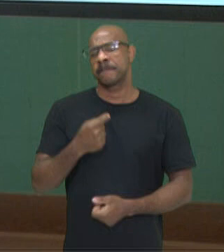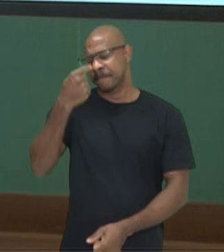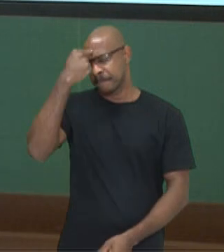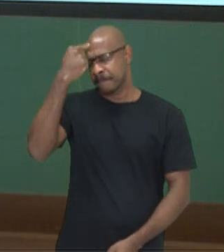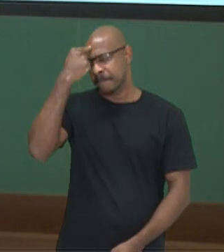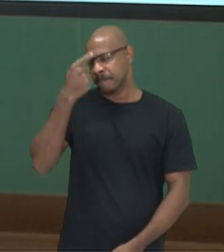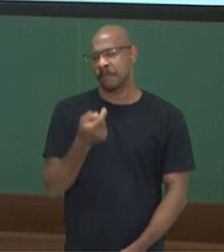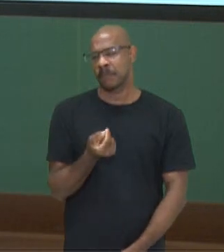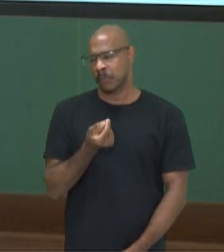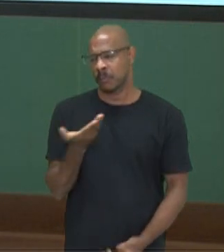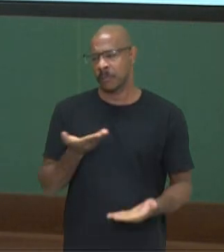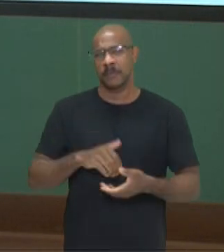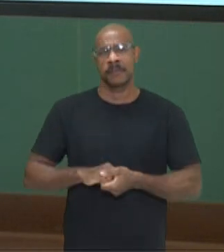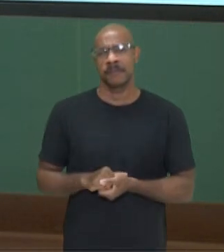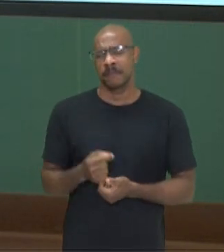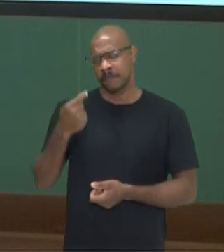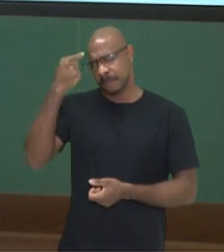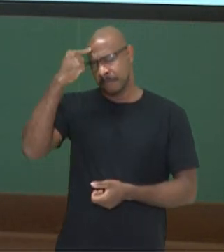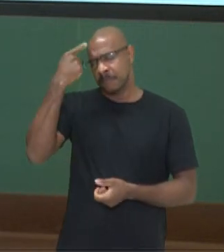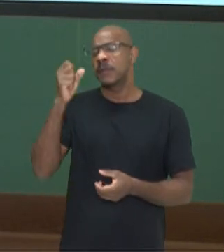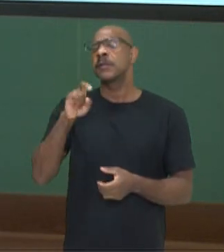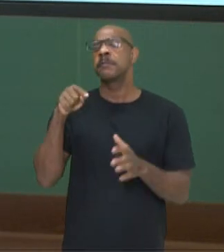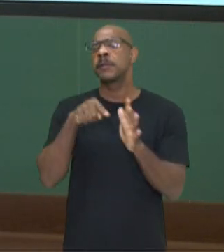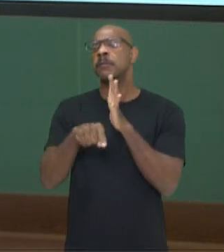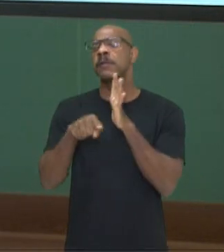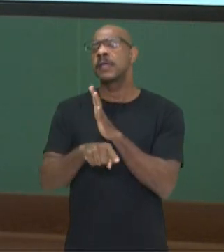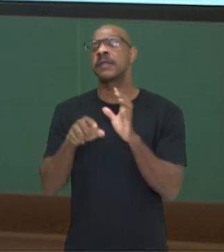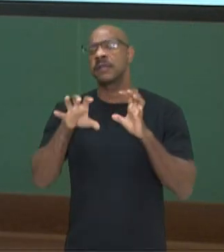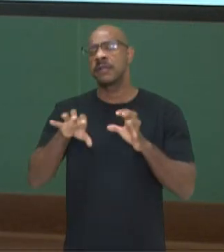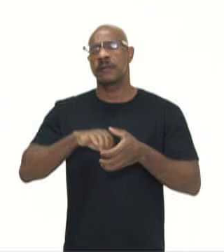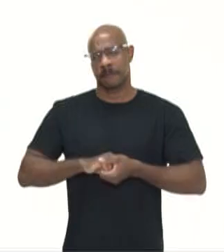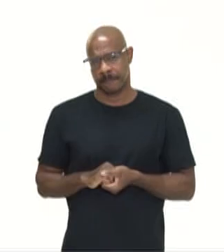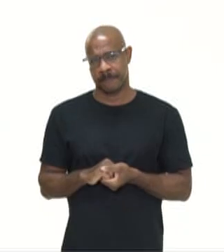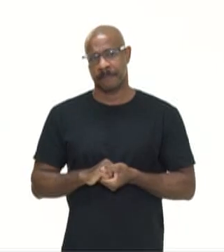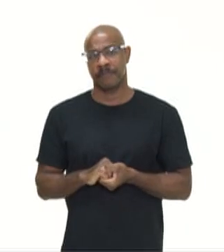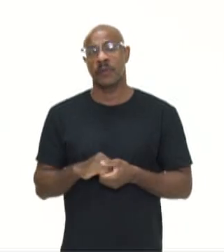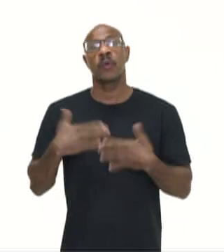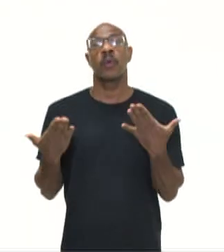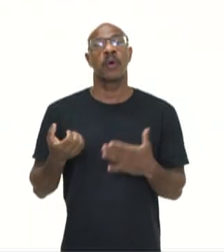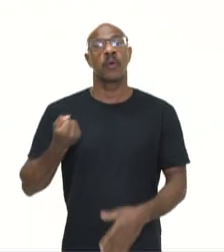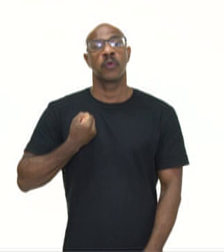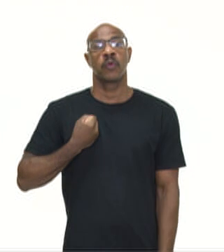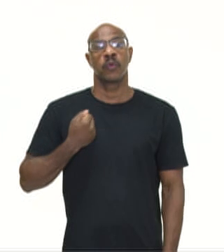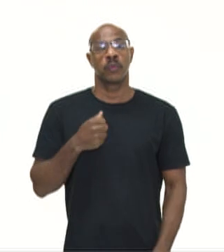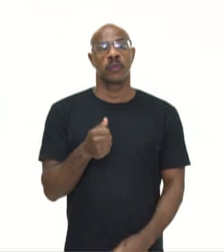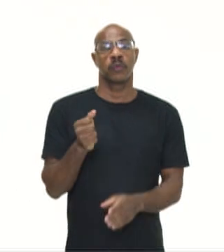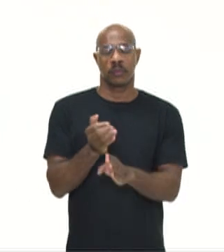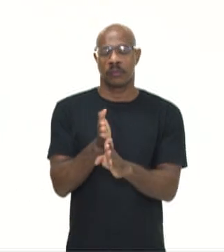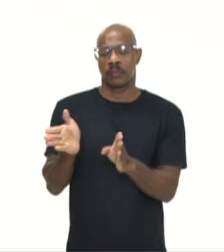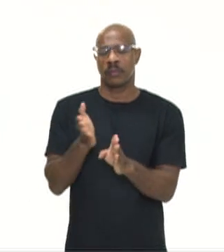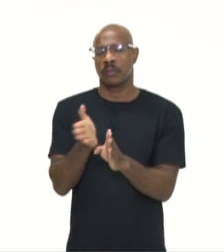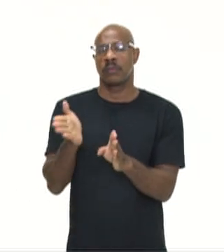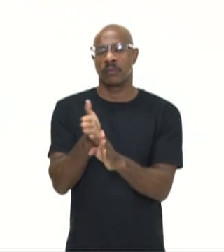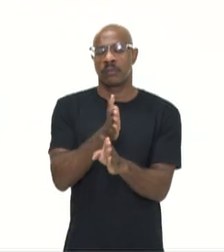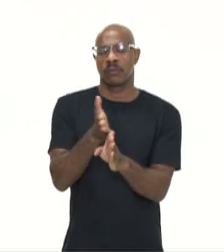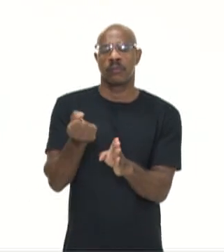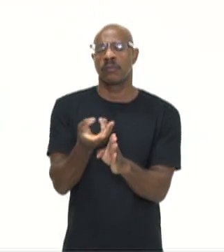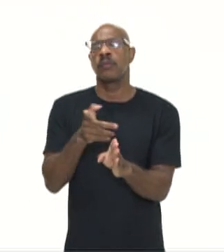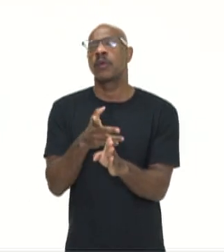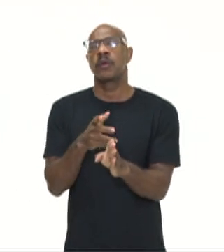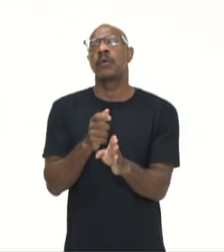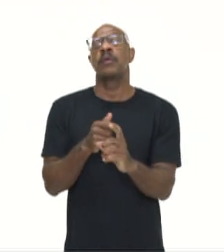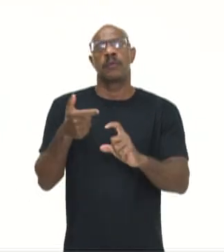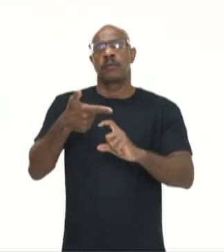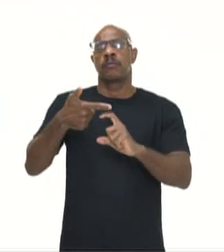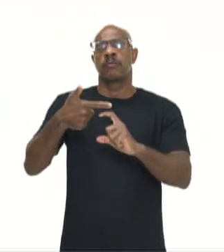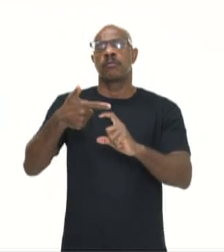pensar um pouquinho? E se eu perguntasse assim para vocês, quais os números inteiros cujos quadrados são